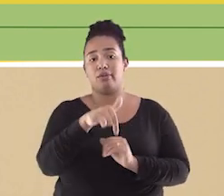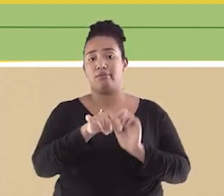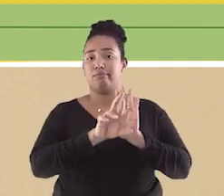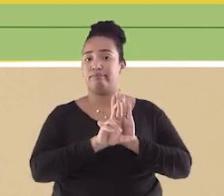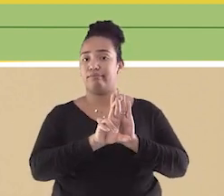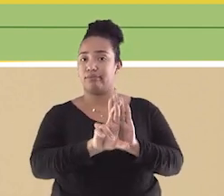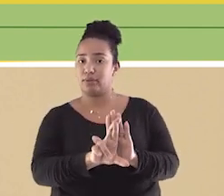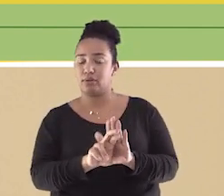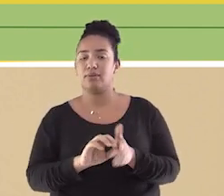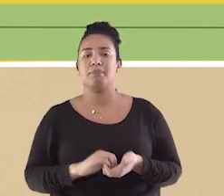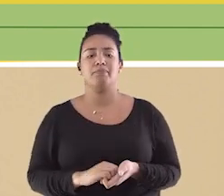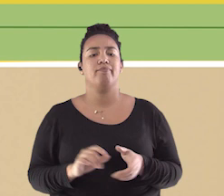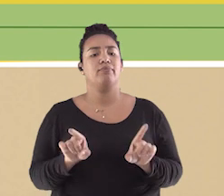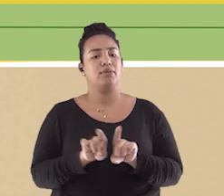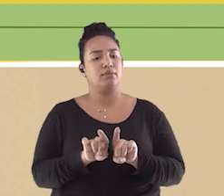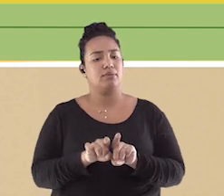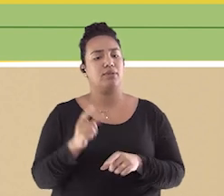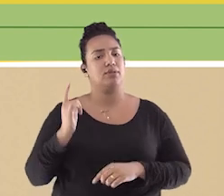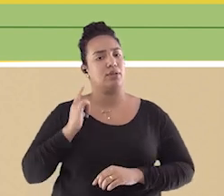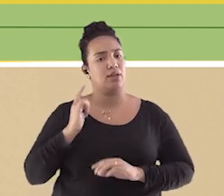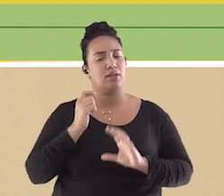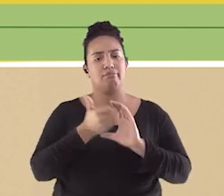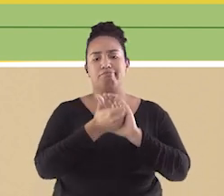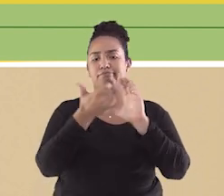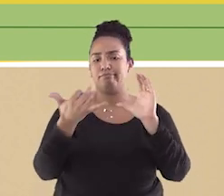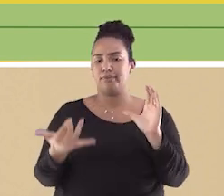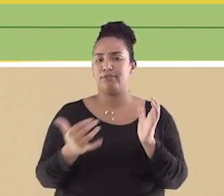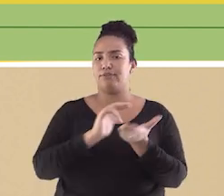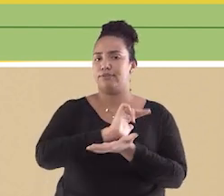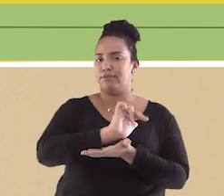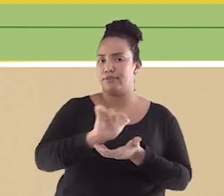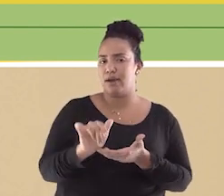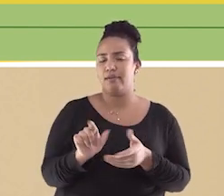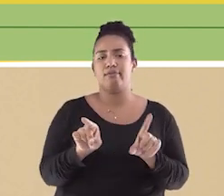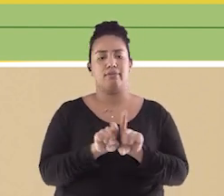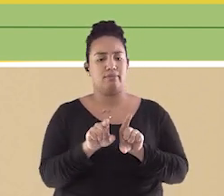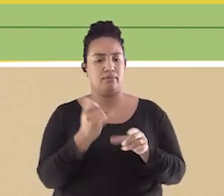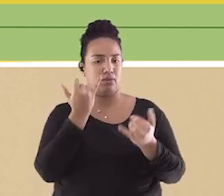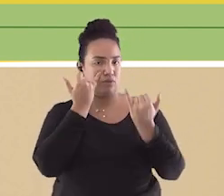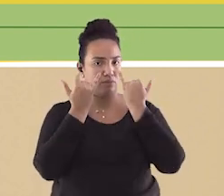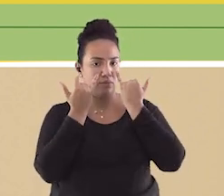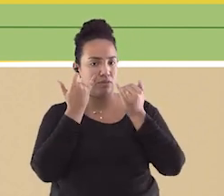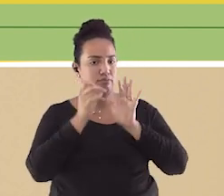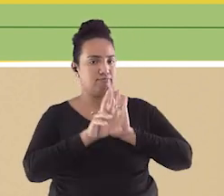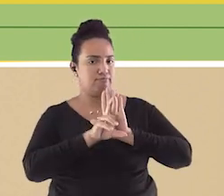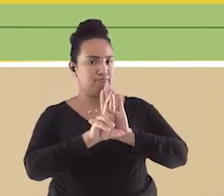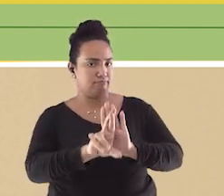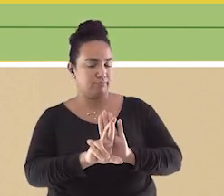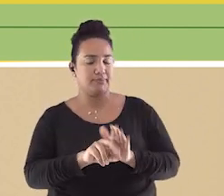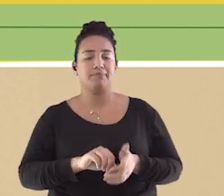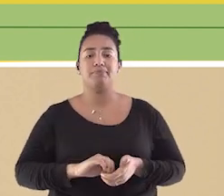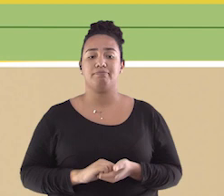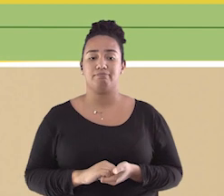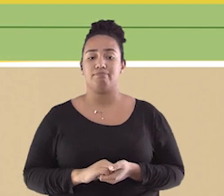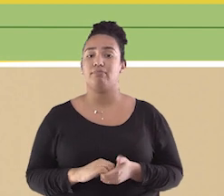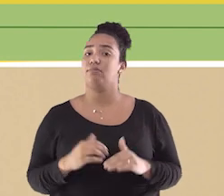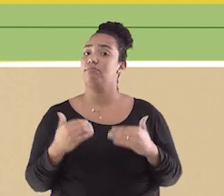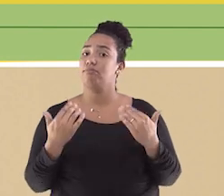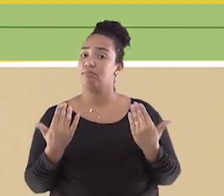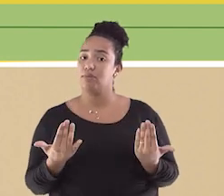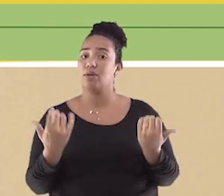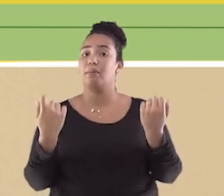assim como existem múltiplas características e dados para serem representados. Sendo assim, houve